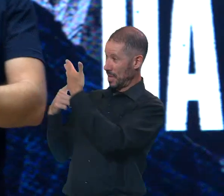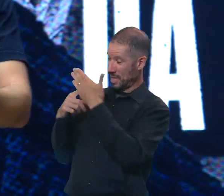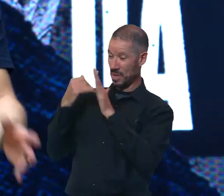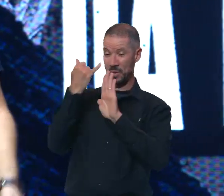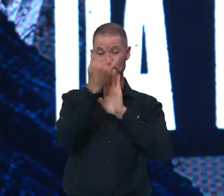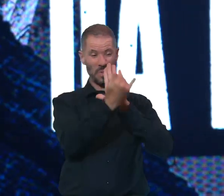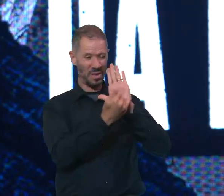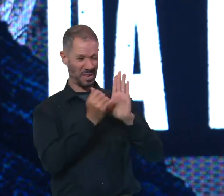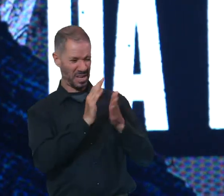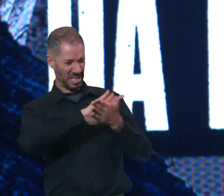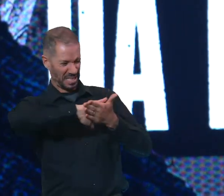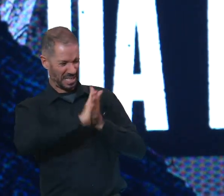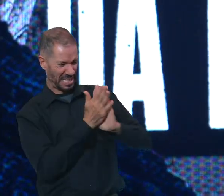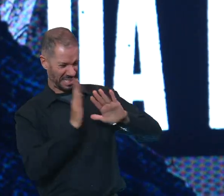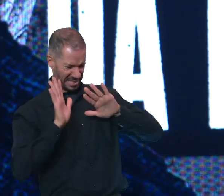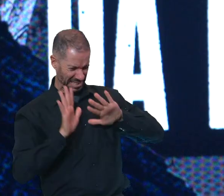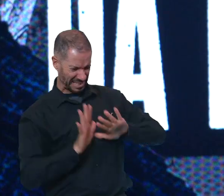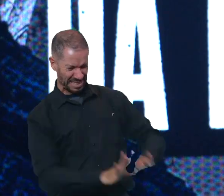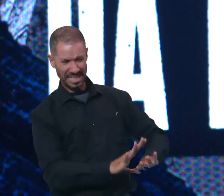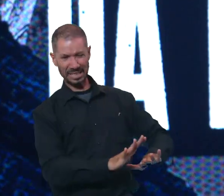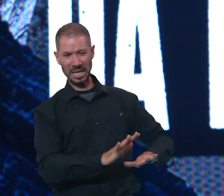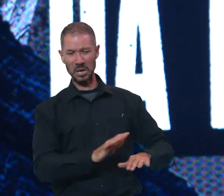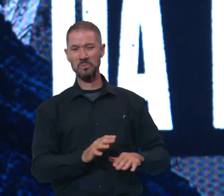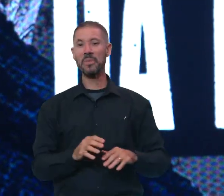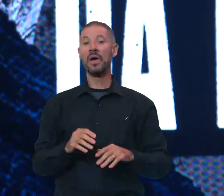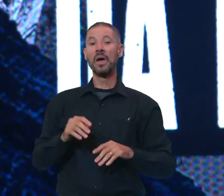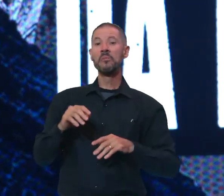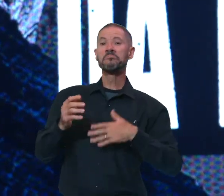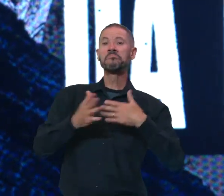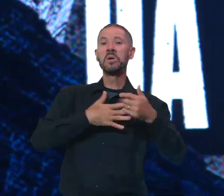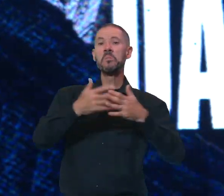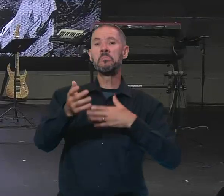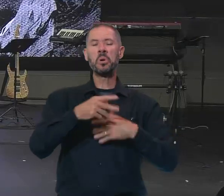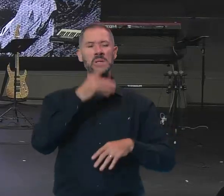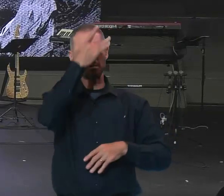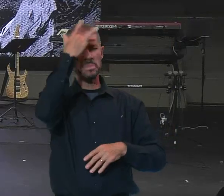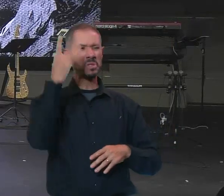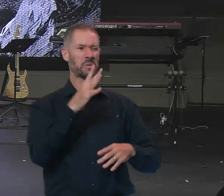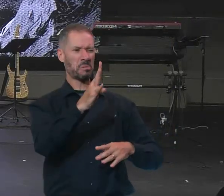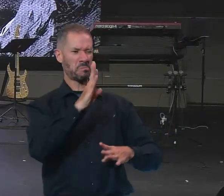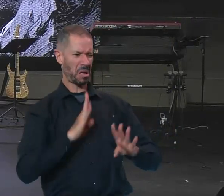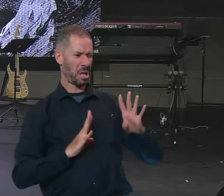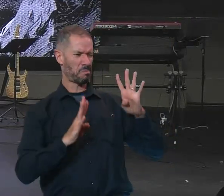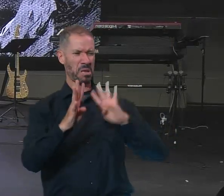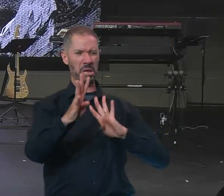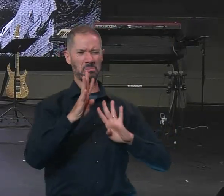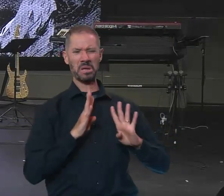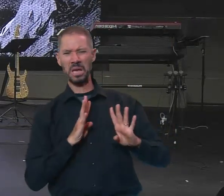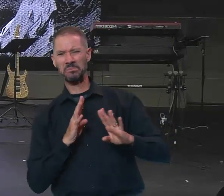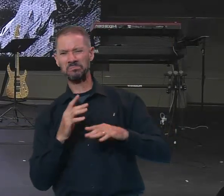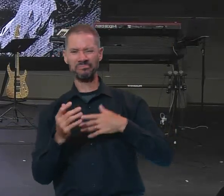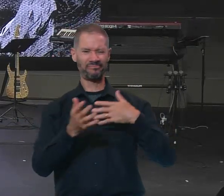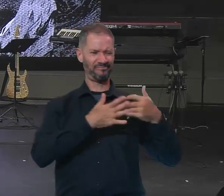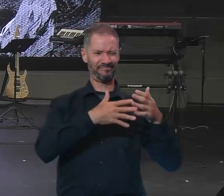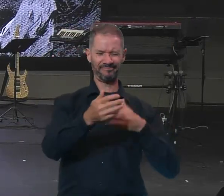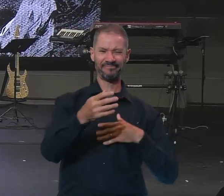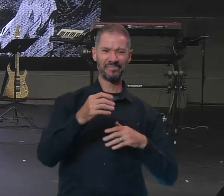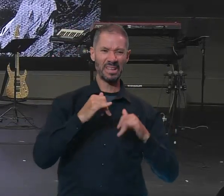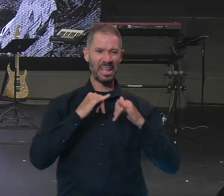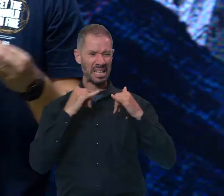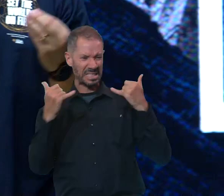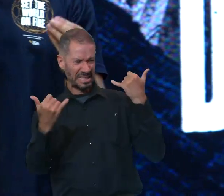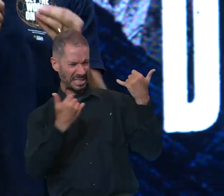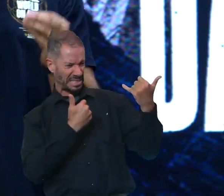não é mais nada, indiferente, porque não importa o que as pessoas falam ao teu respeito, não importa o que as pessoas começam a dizer,